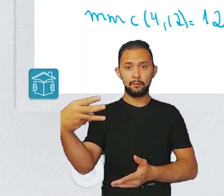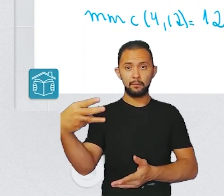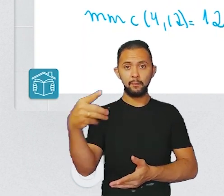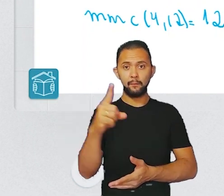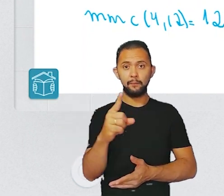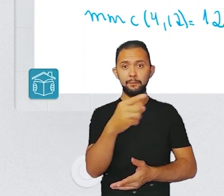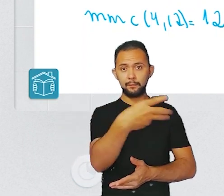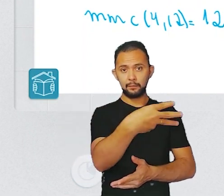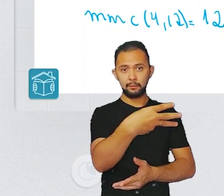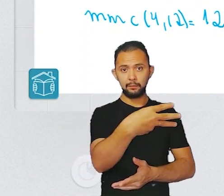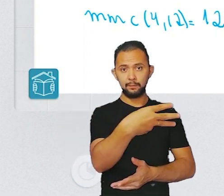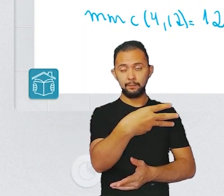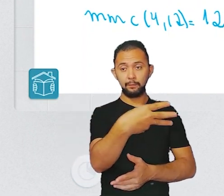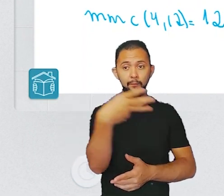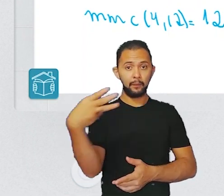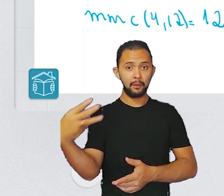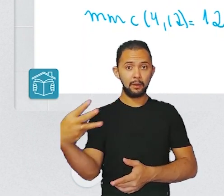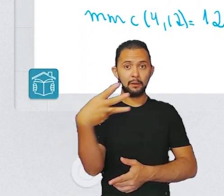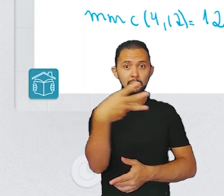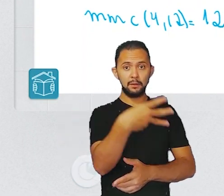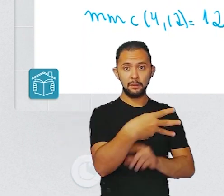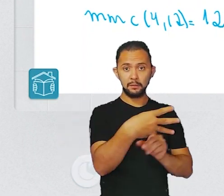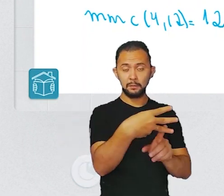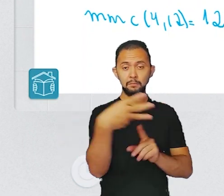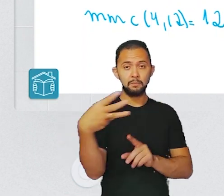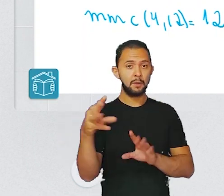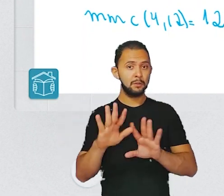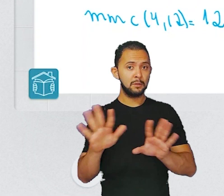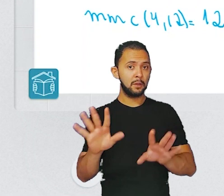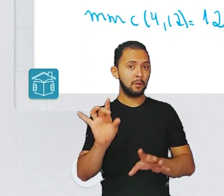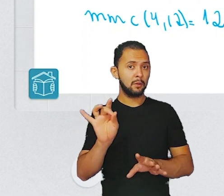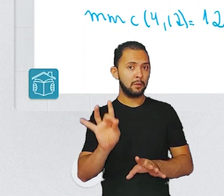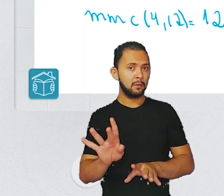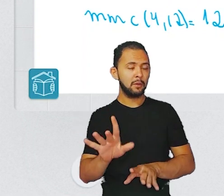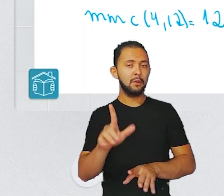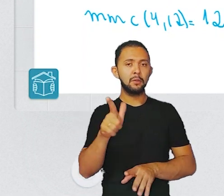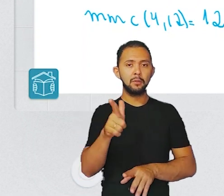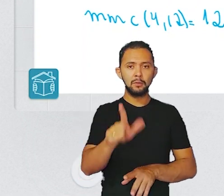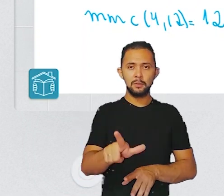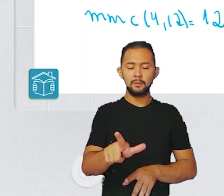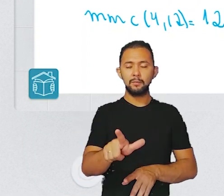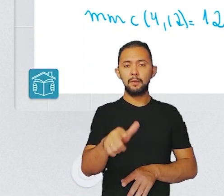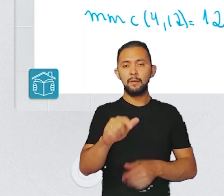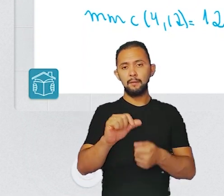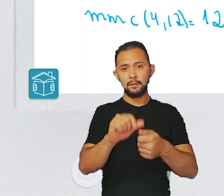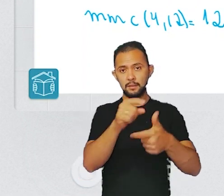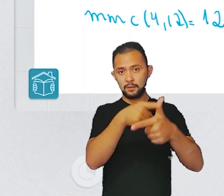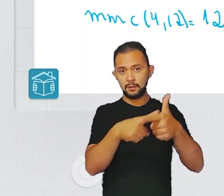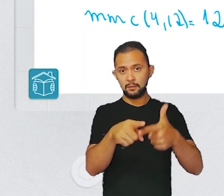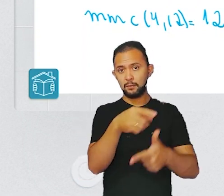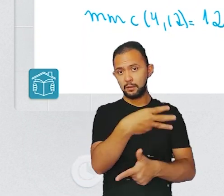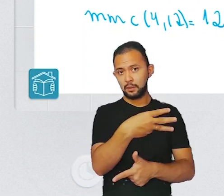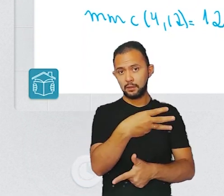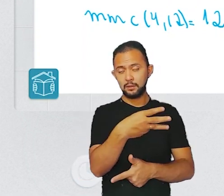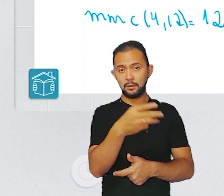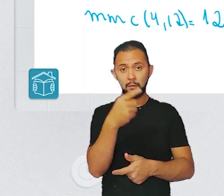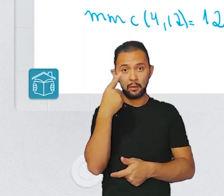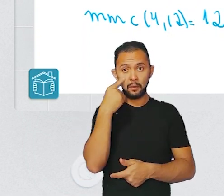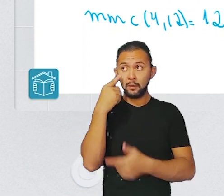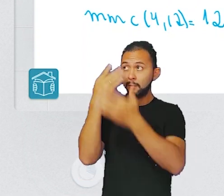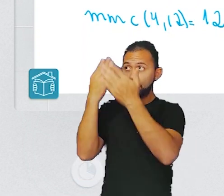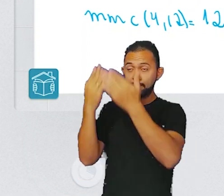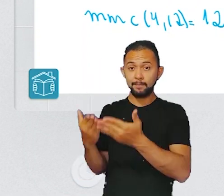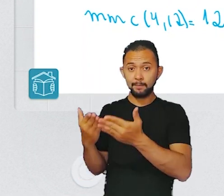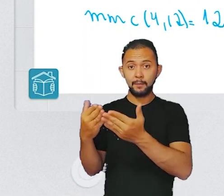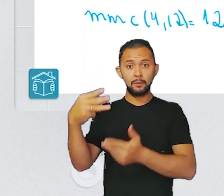3. Dentre esses números, só dá para a gente dividir por 3, tá bom? Então, 3 dividido por 3 é 1. O 1 não dá,